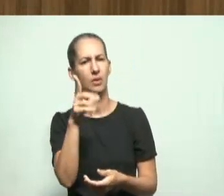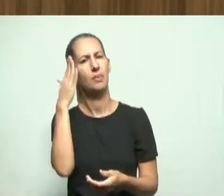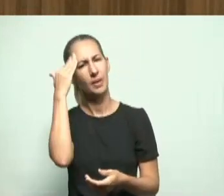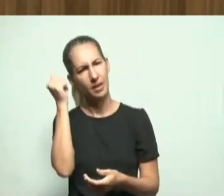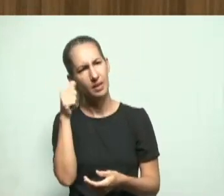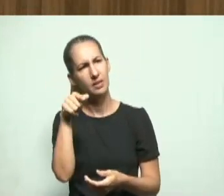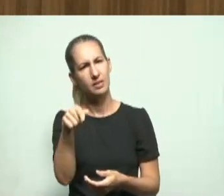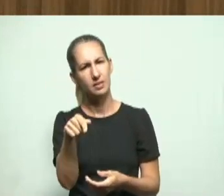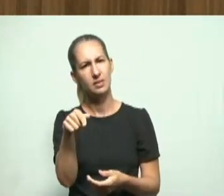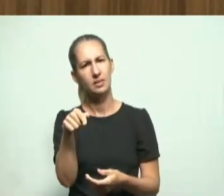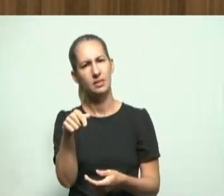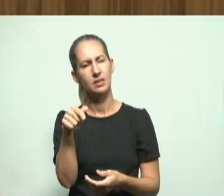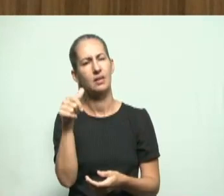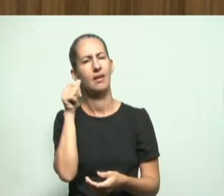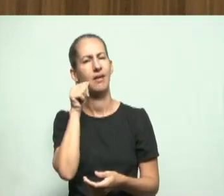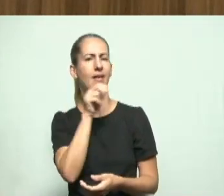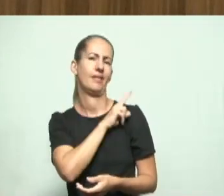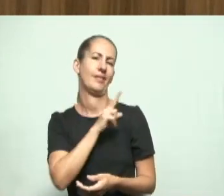com a vereadora Nina.